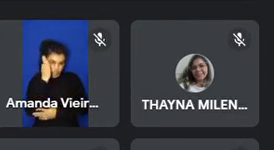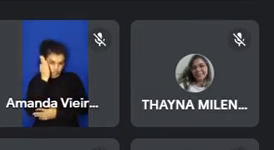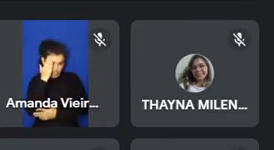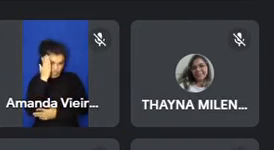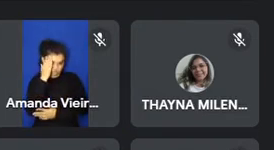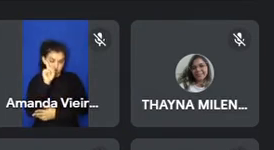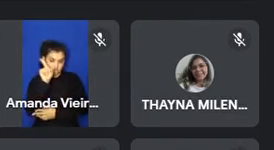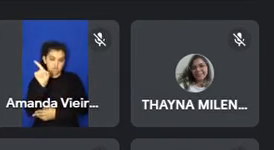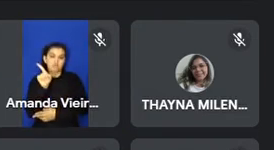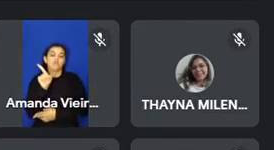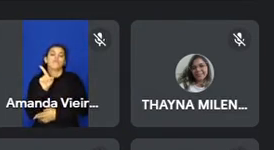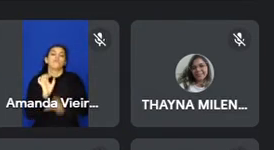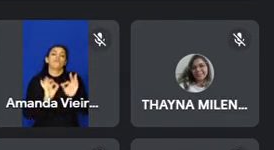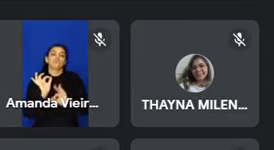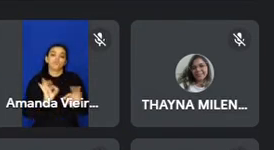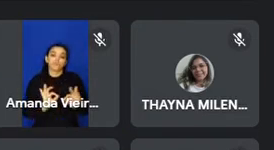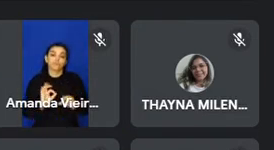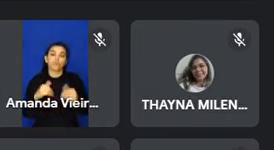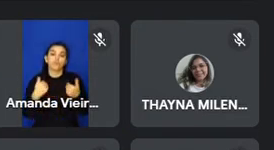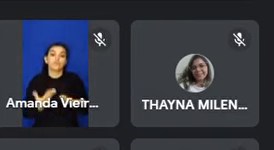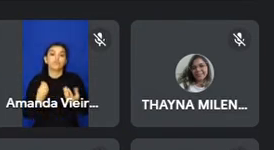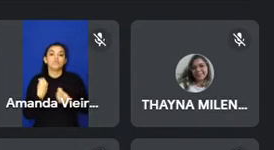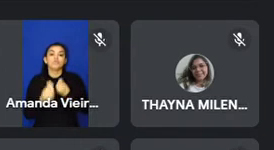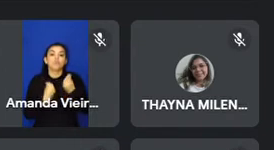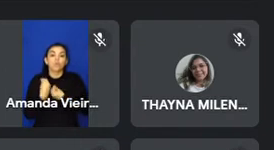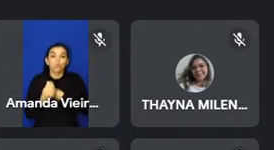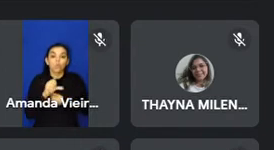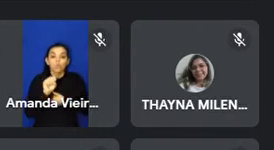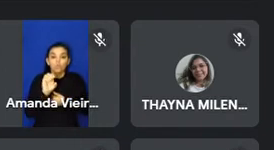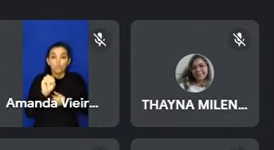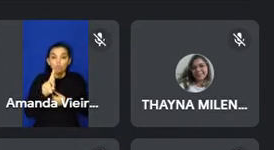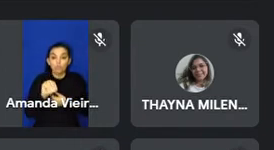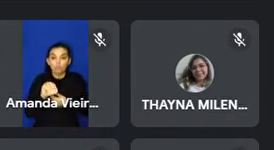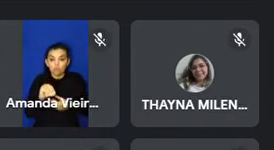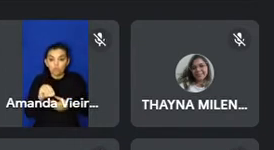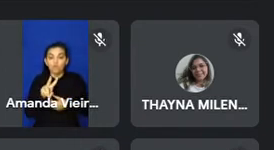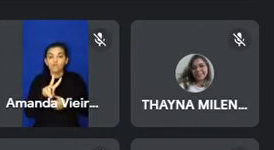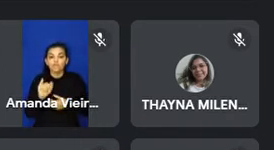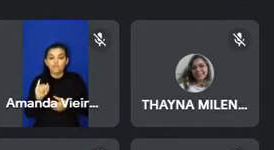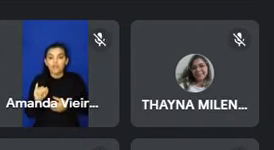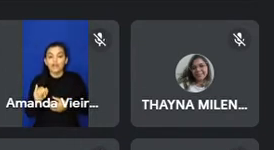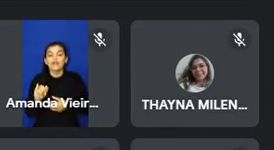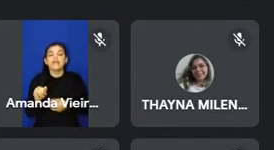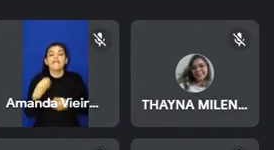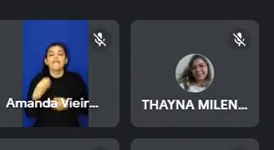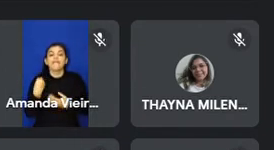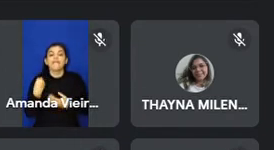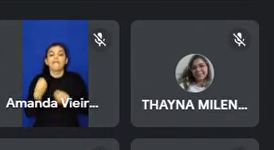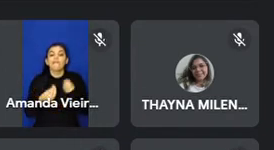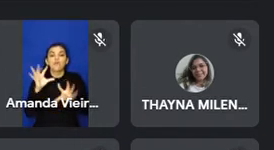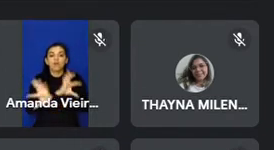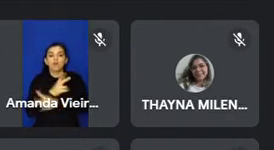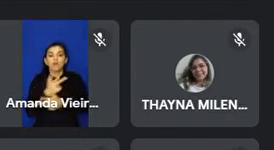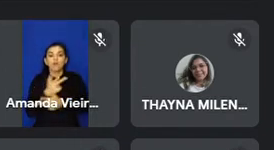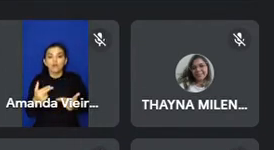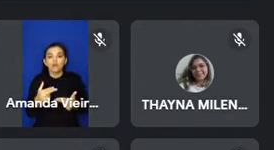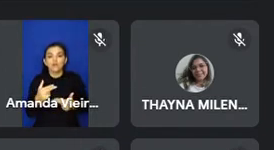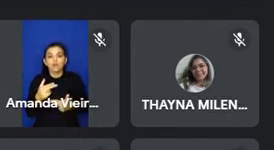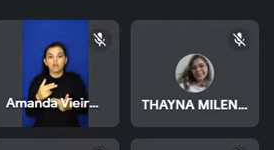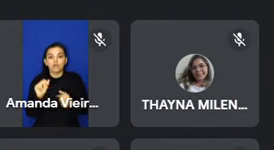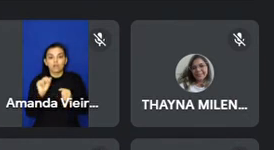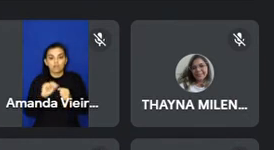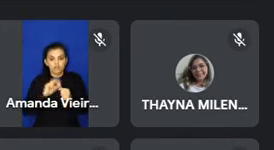vezes. O soro ele vai provir de animais e não dos seres humanos, como eu coloquei no esqueminha só para vocês